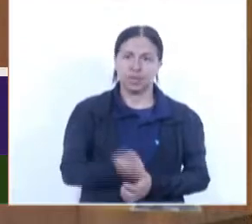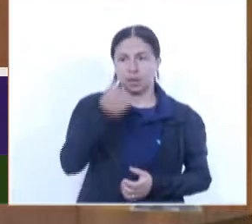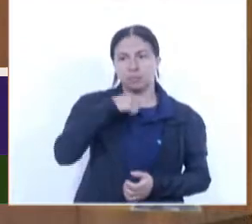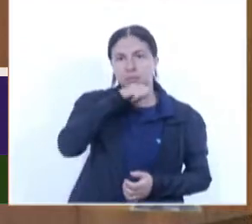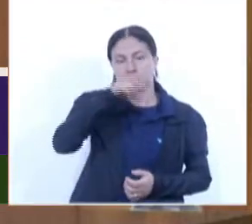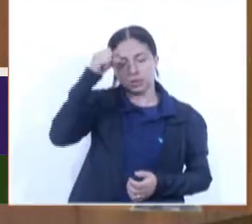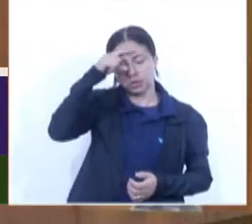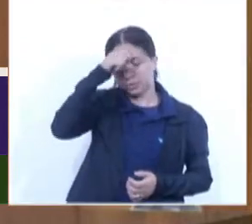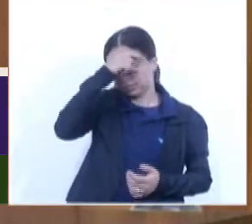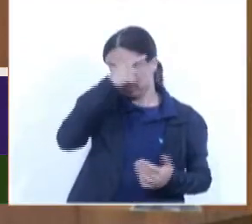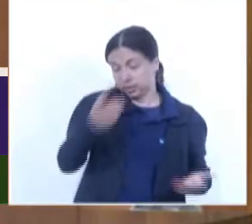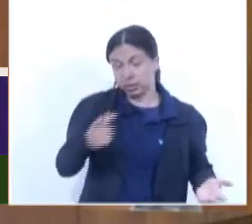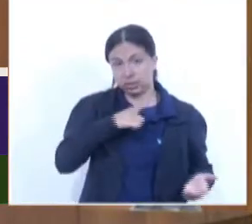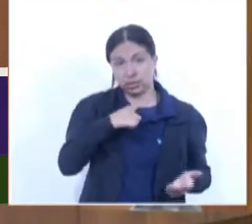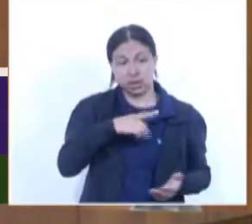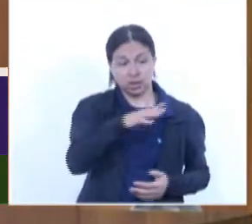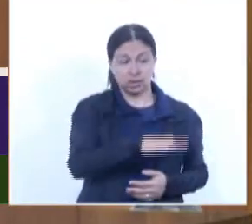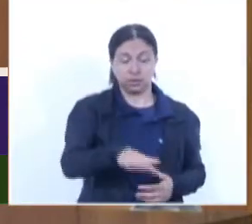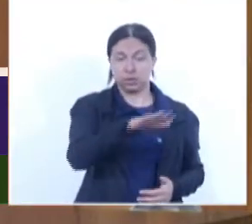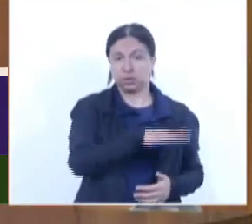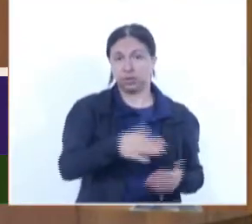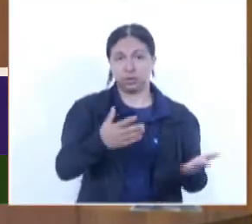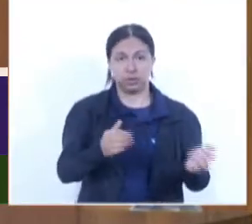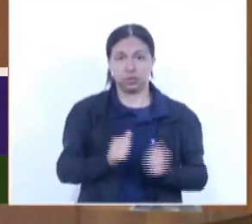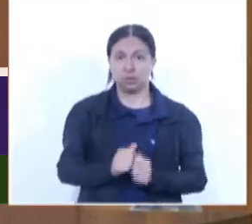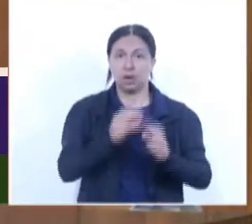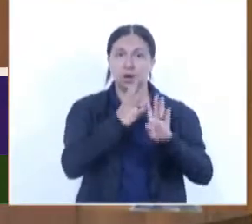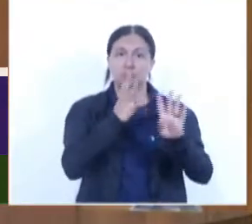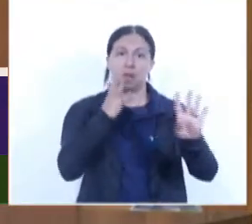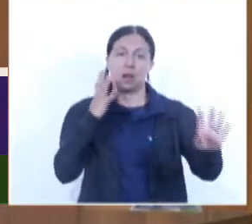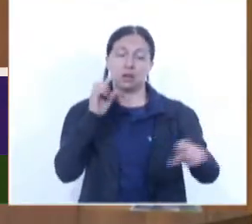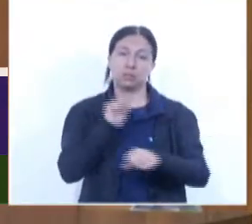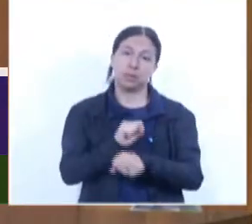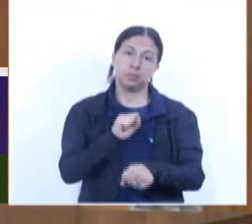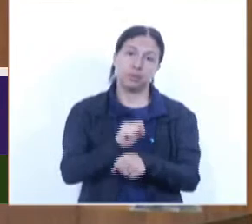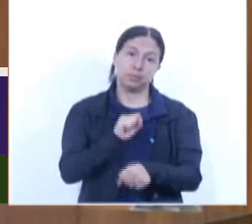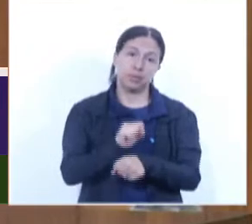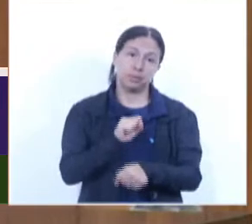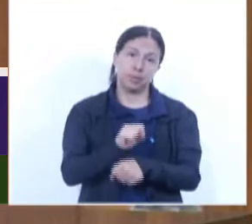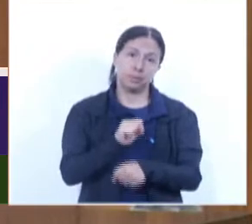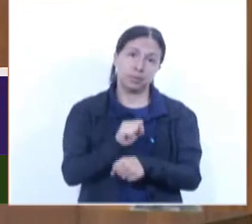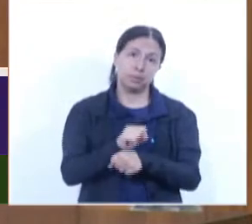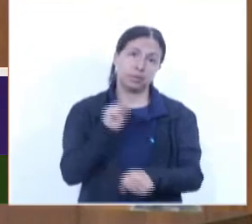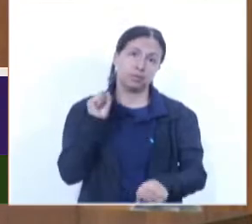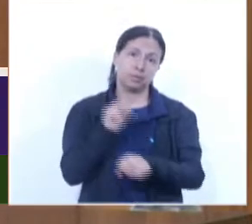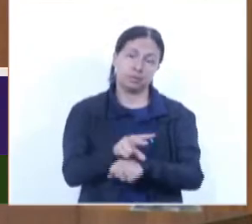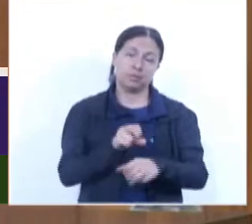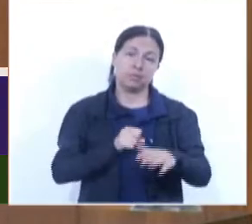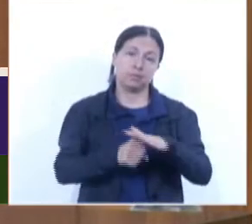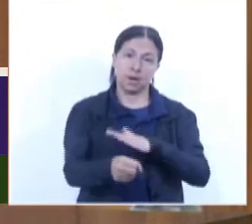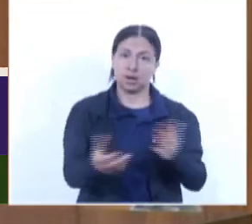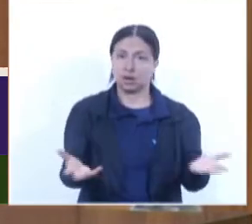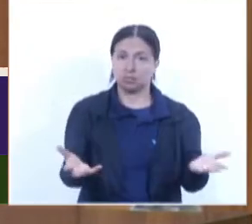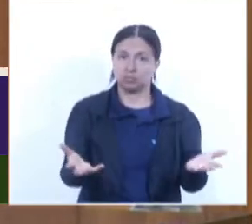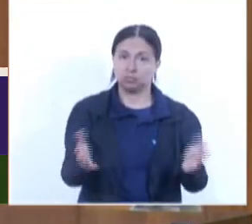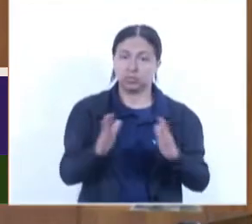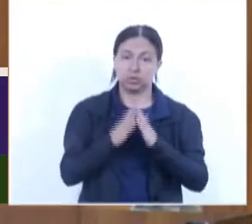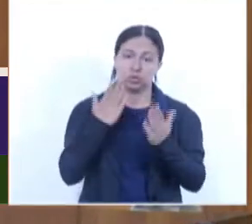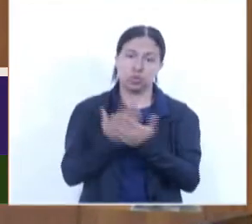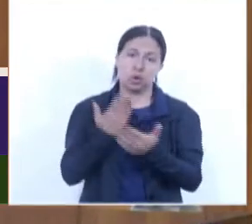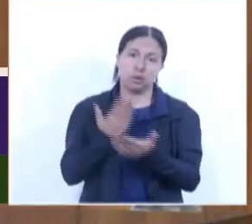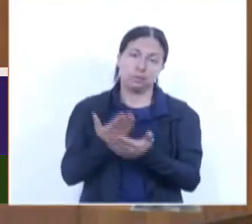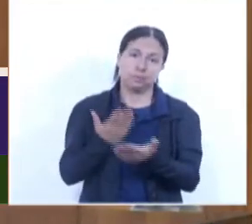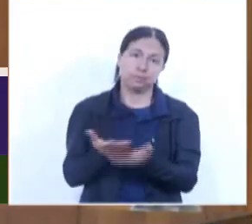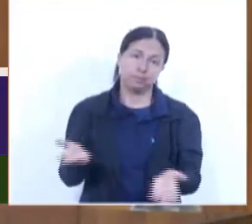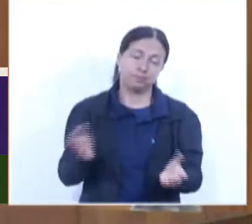problema gravíssimo para as mães estão em filas de espera nessas escolas filas homéricas então é importante que a gente possa discutir Eu